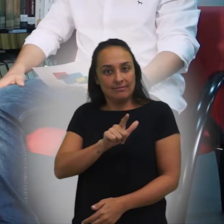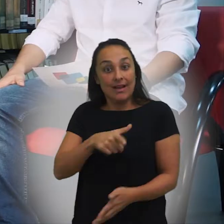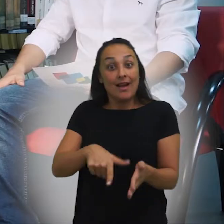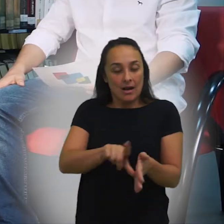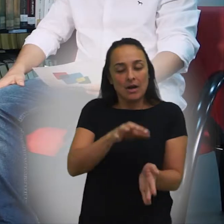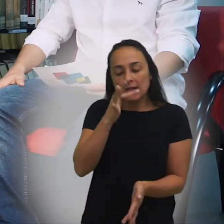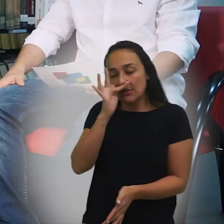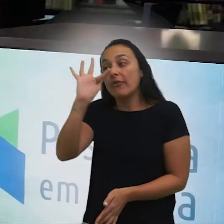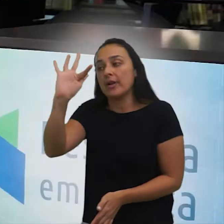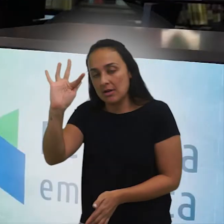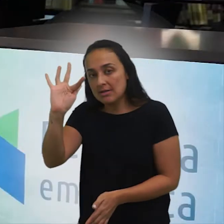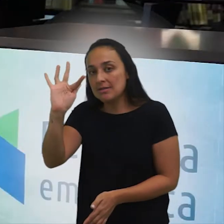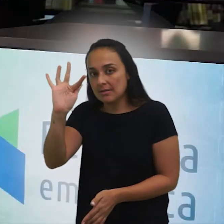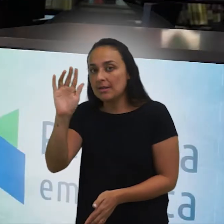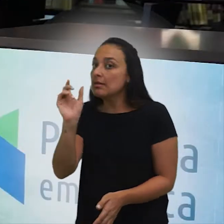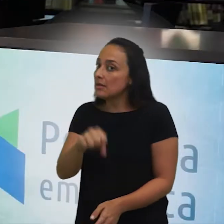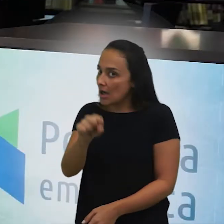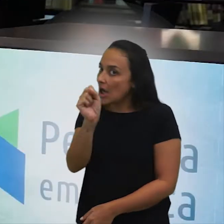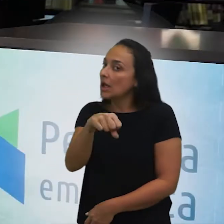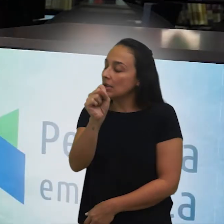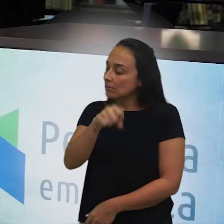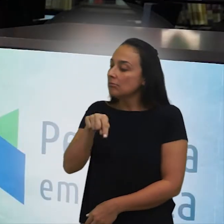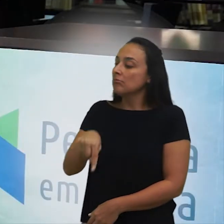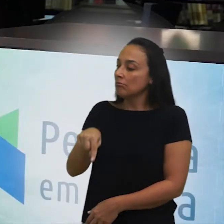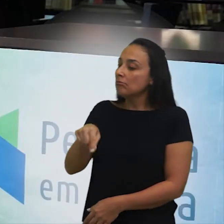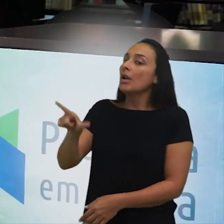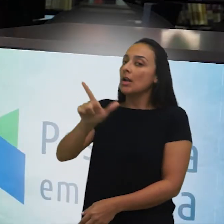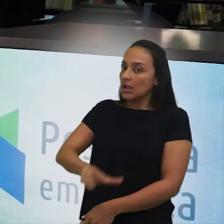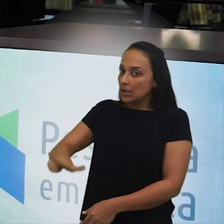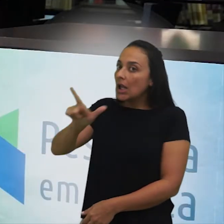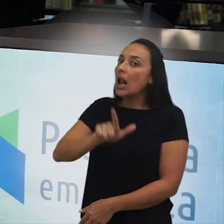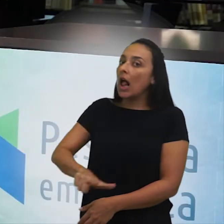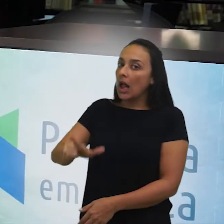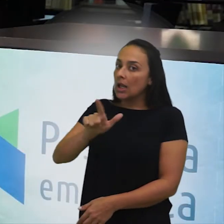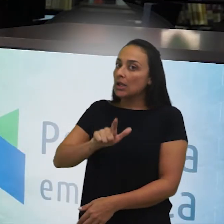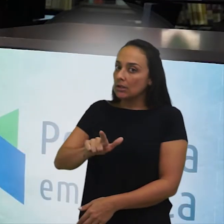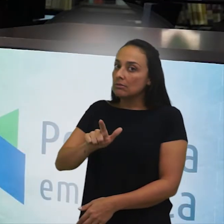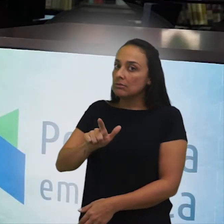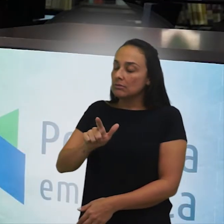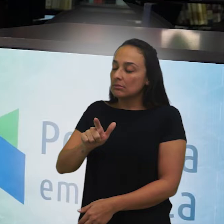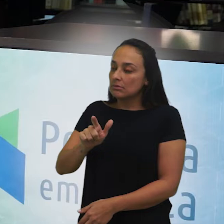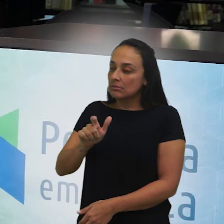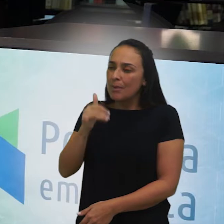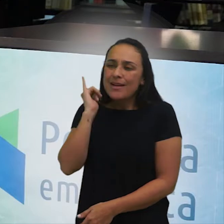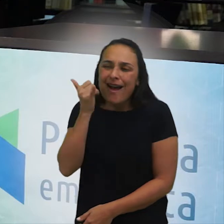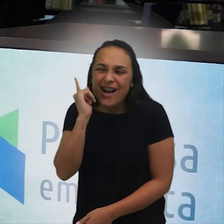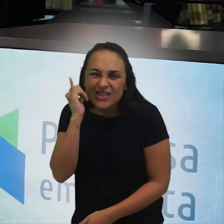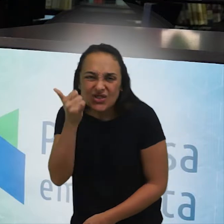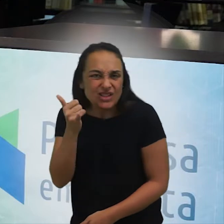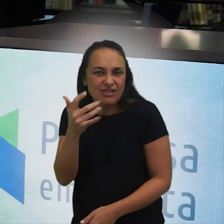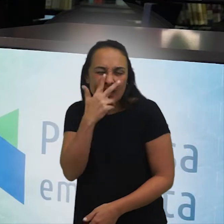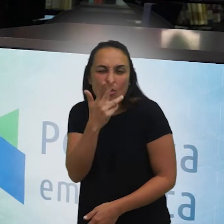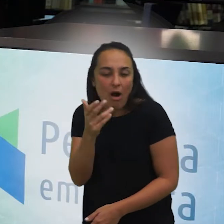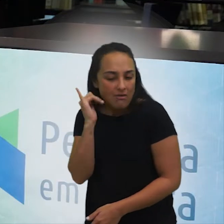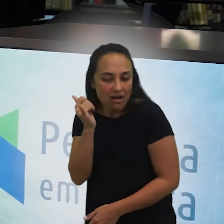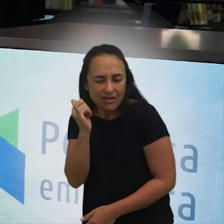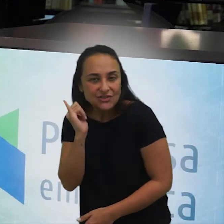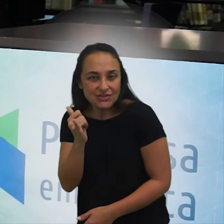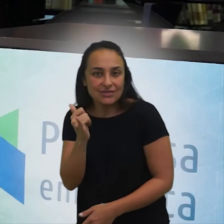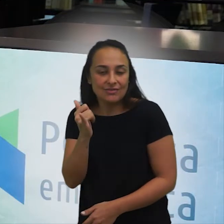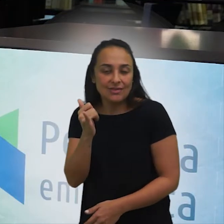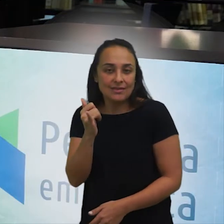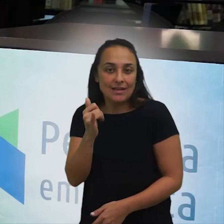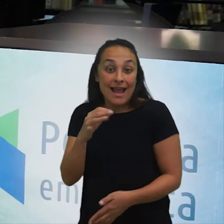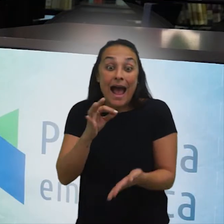artes plásticas e falava dela dentro de uma perspectiva literária, narrativa. A crítica contemporânea está muito